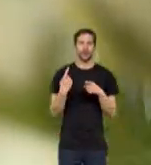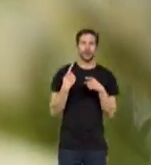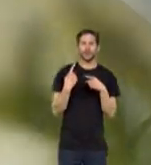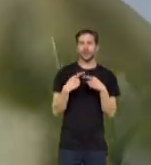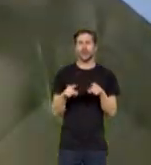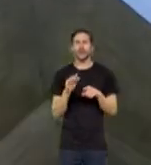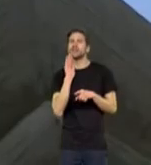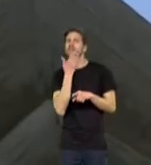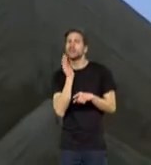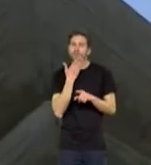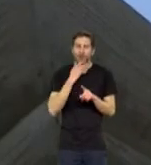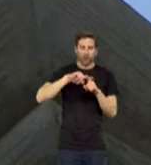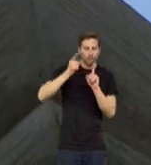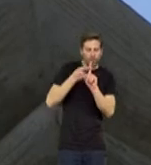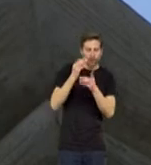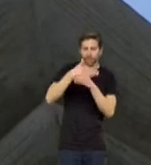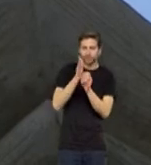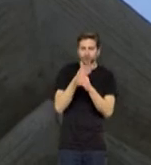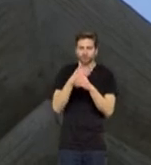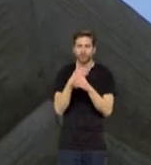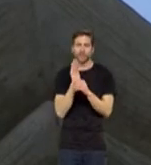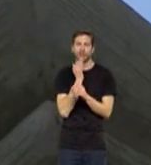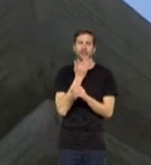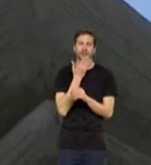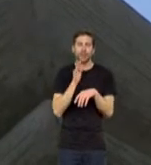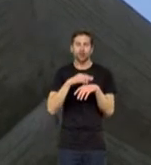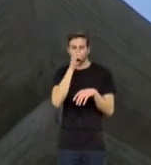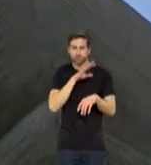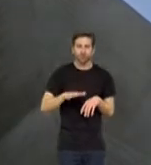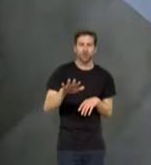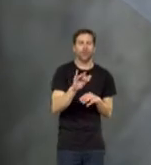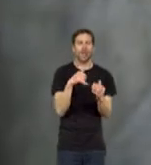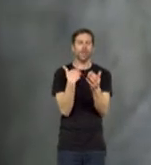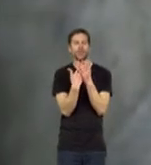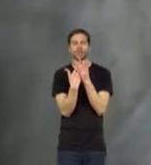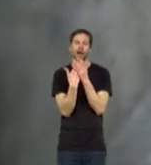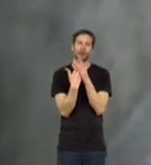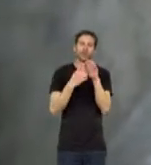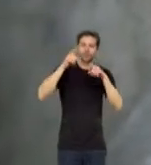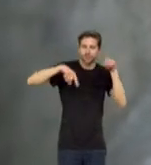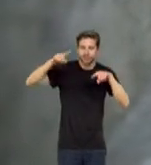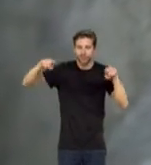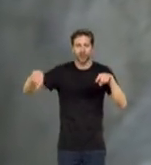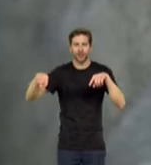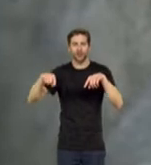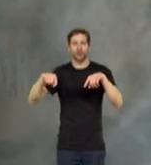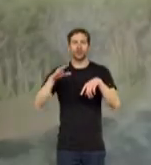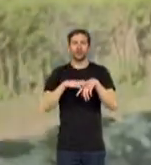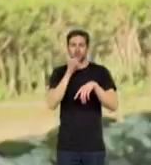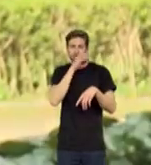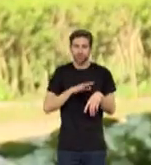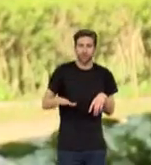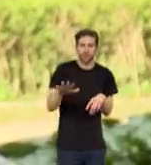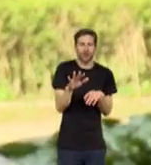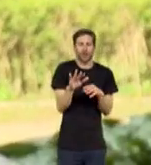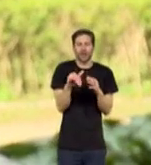É diferente em diferentes momentos do ano. O jardim também reflete exatamente essa sazonalidade, não é? Portanto, o jardim